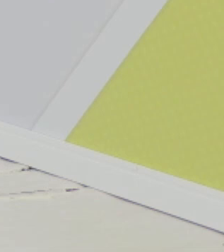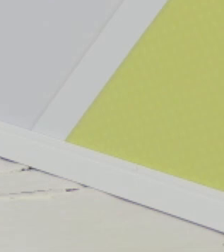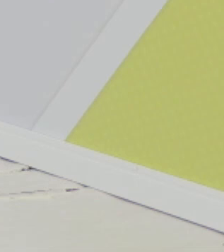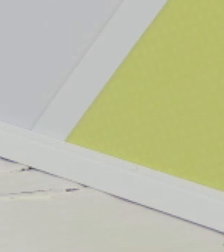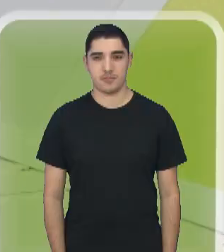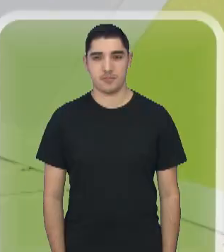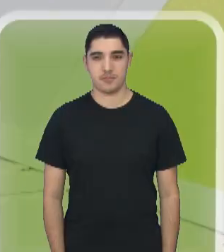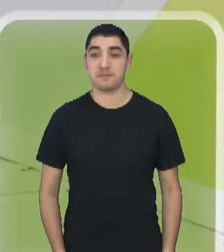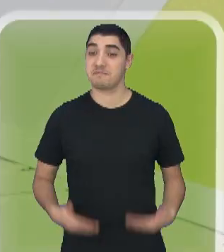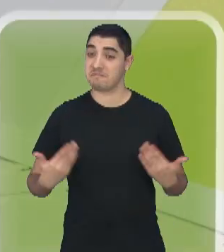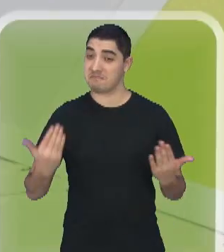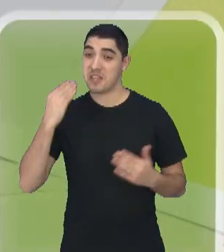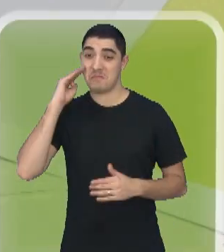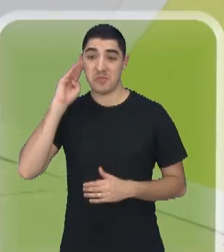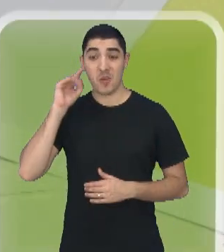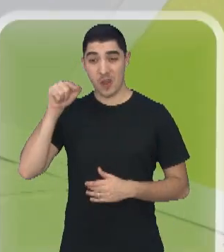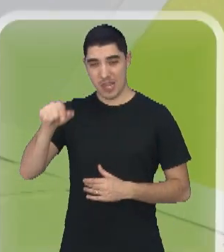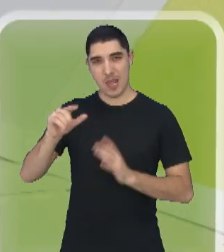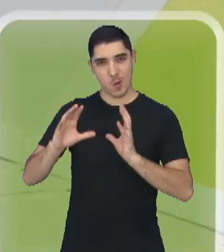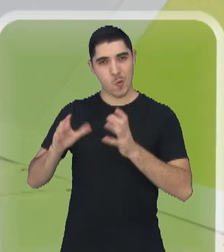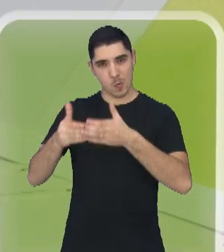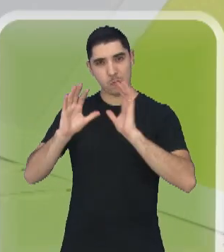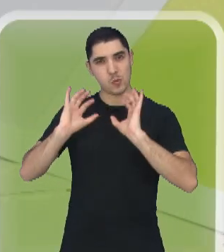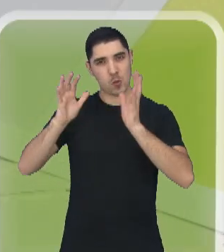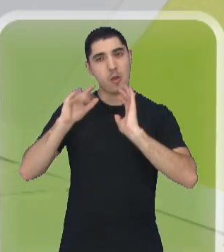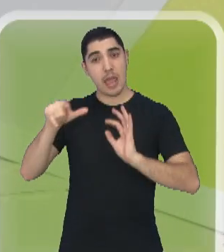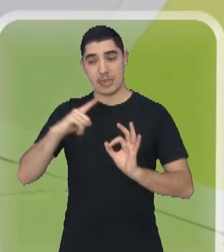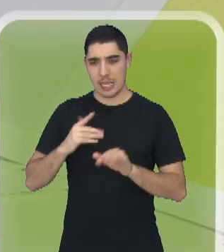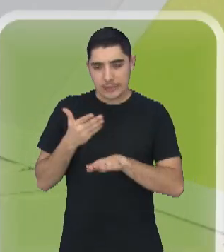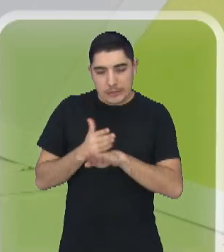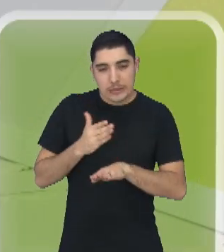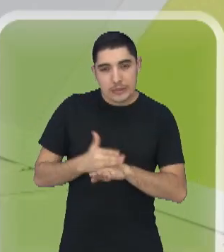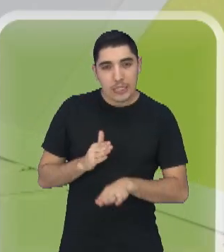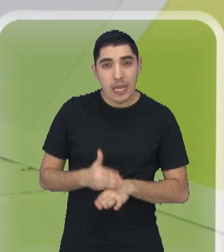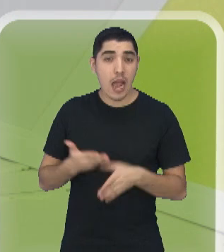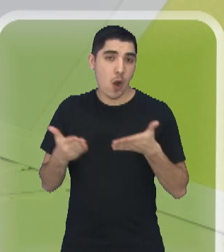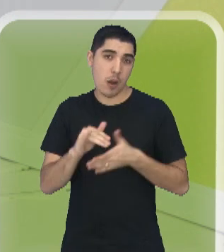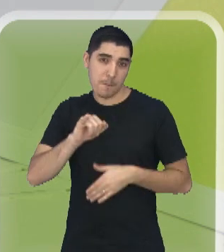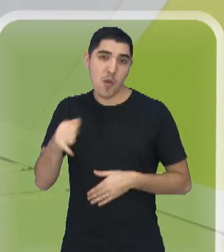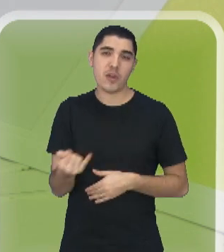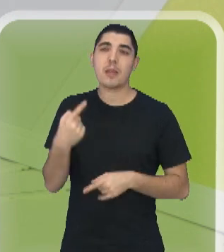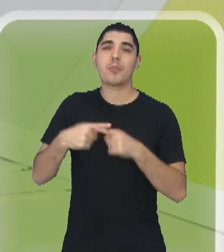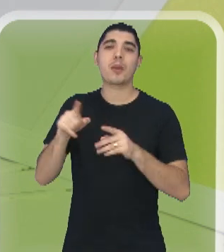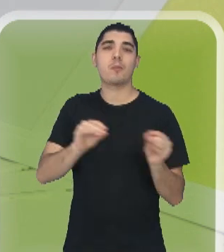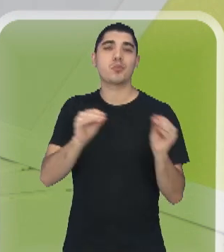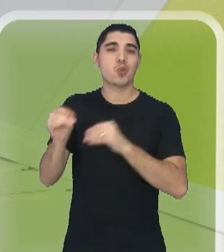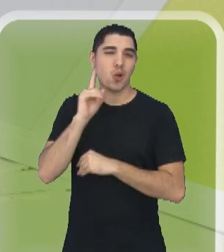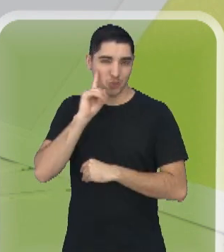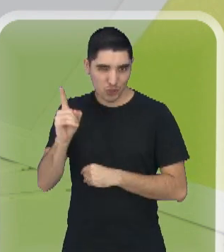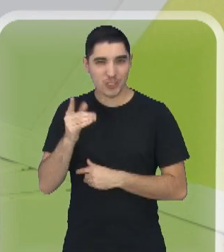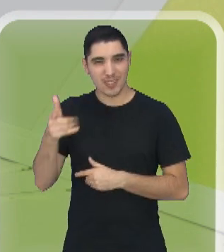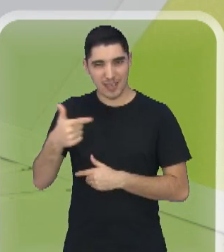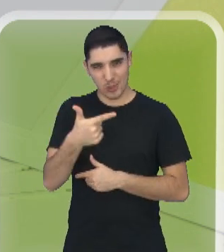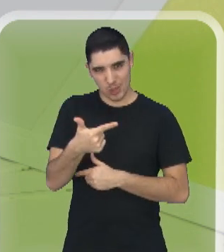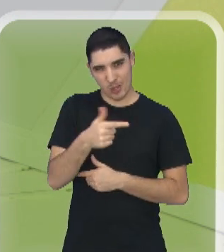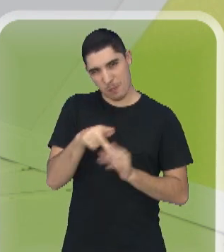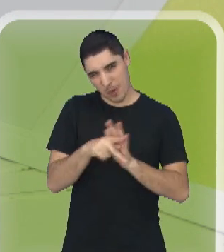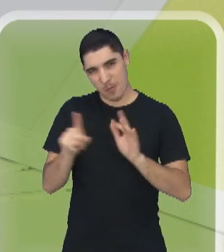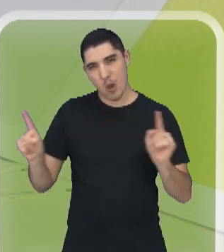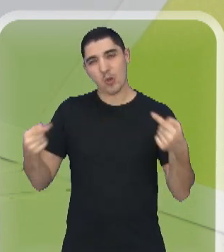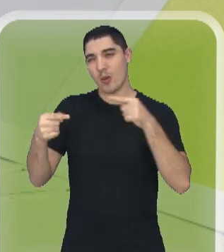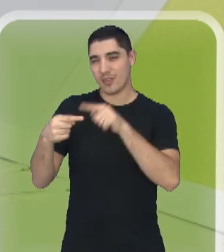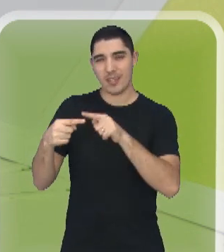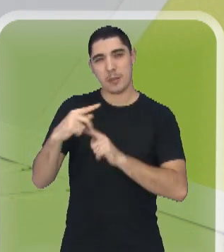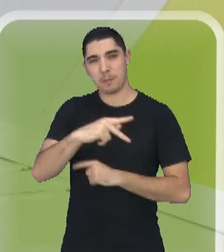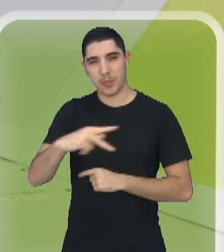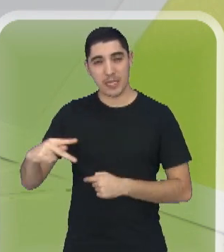Pois é, Brunão, o time de vôlei de São José se preparando, ganhou um tempinho a mais aí para se preparar. Isso é importante também, mas também tem aquela ansiedade que